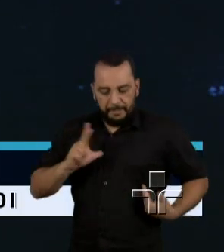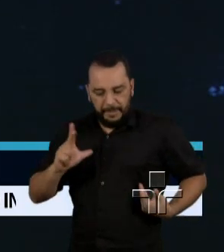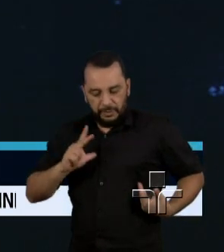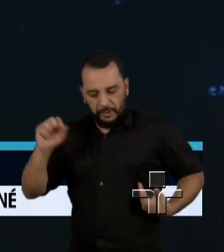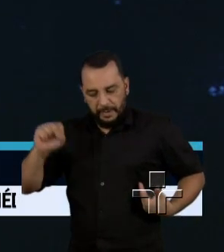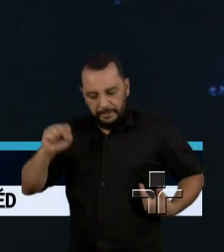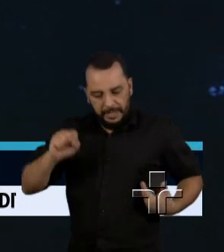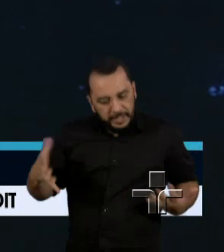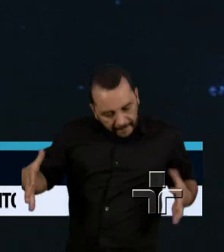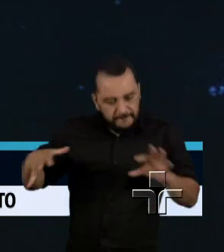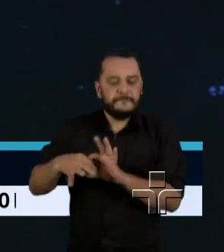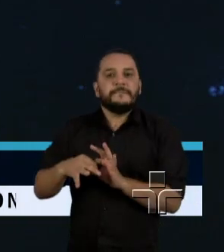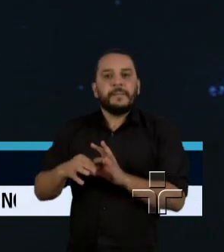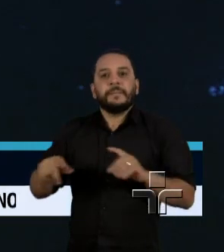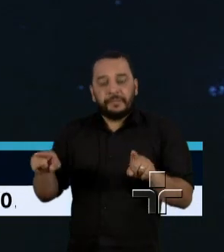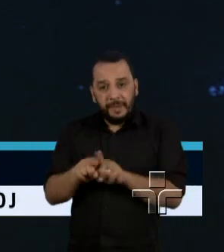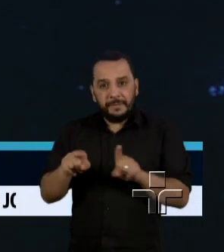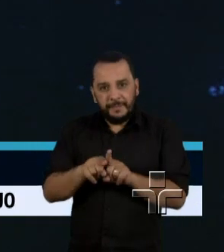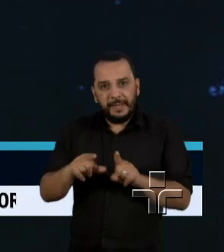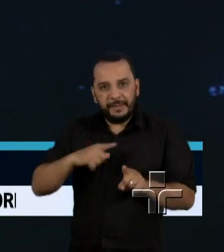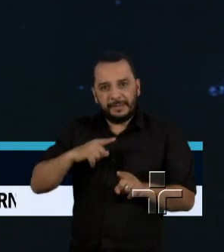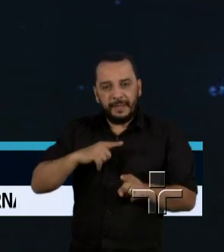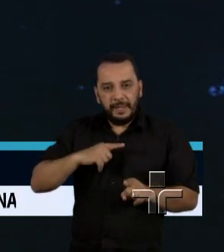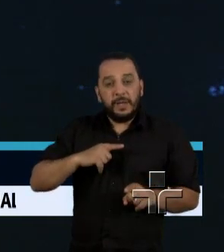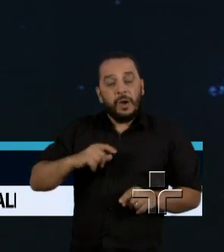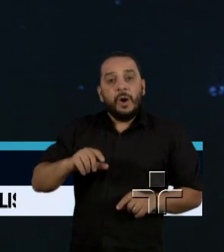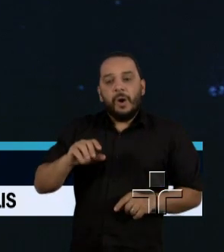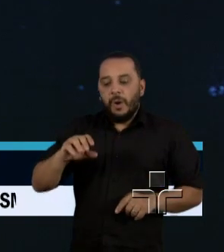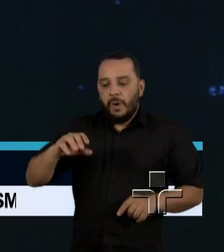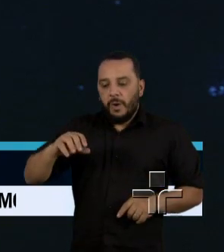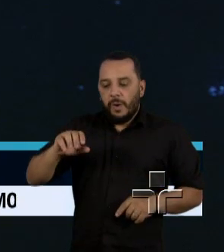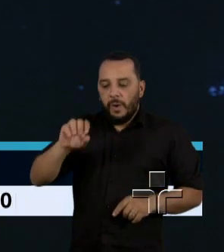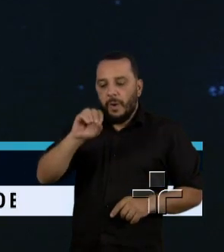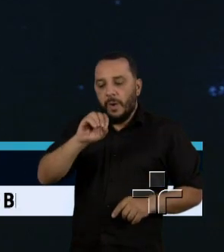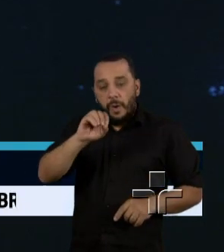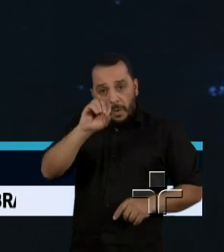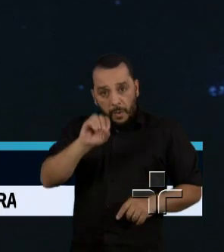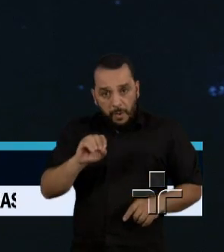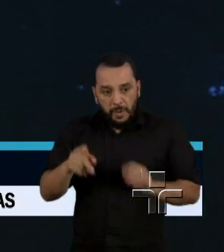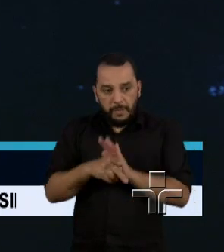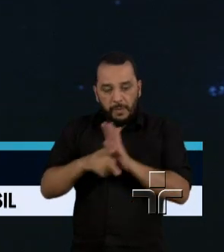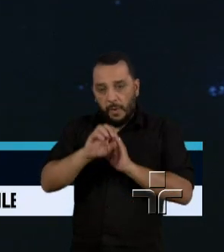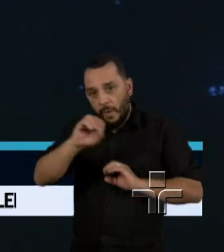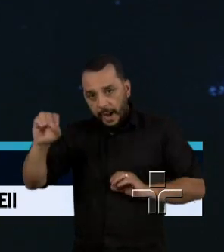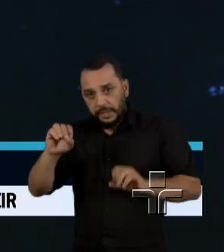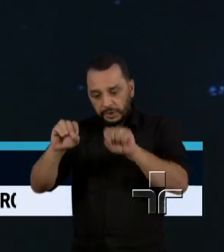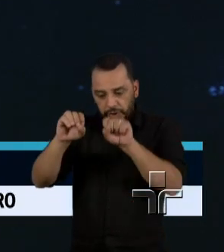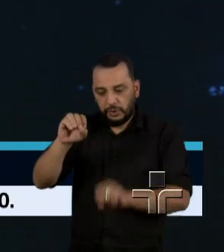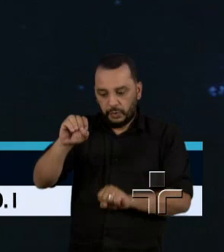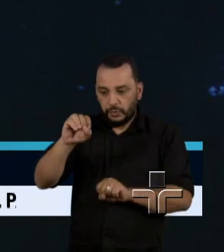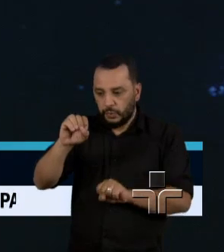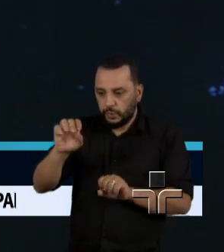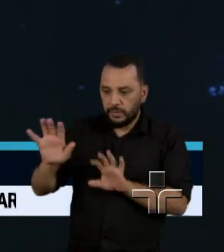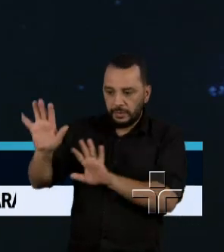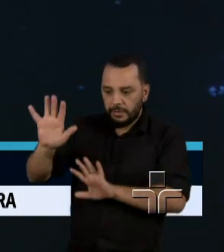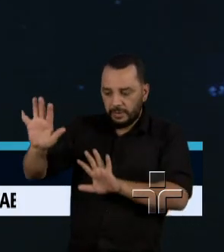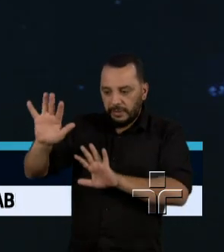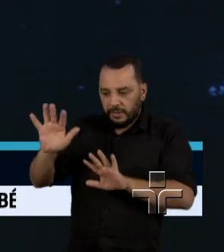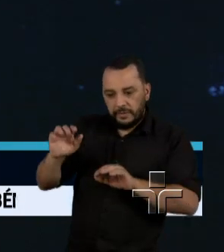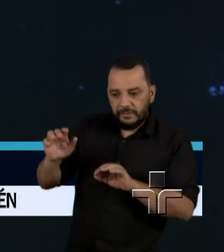o loteamento de grande parte das regiões oeste e sul de São Paulo entre empresas para a realização das obras.